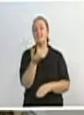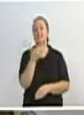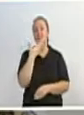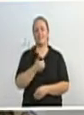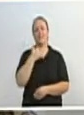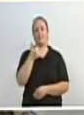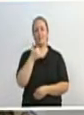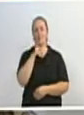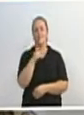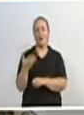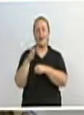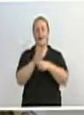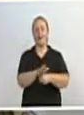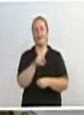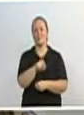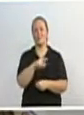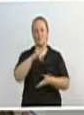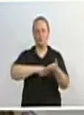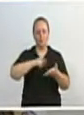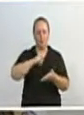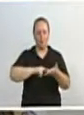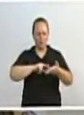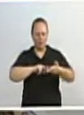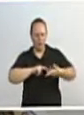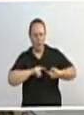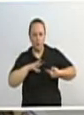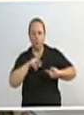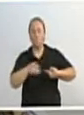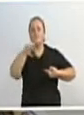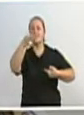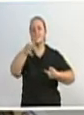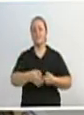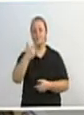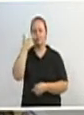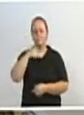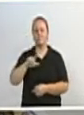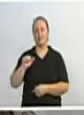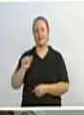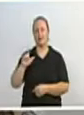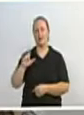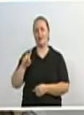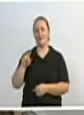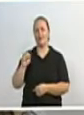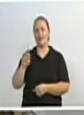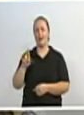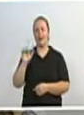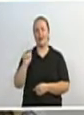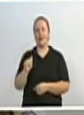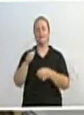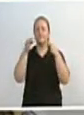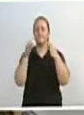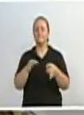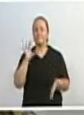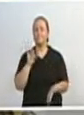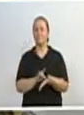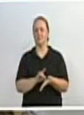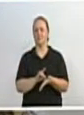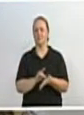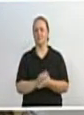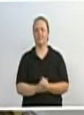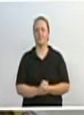bastante o empreendedor a trazer a documentação para conseguir o seu alvará definitivo.